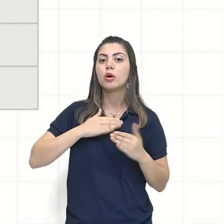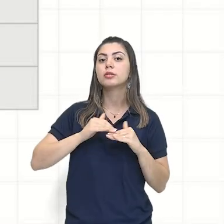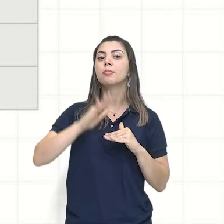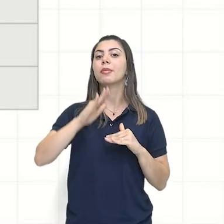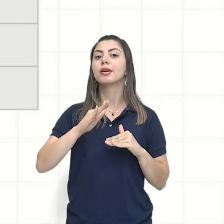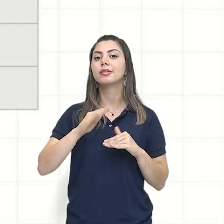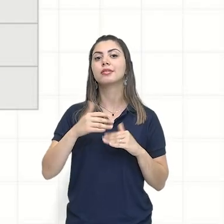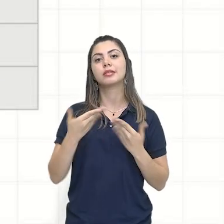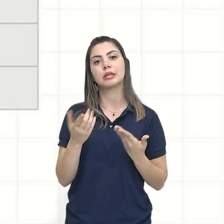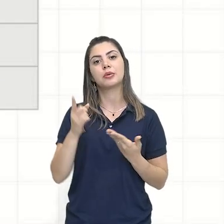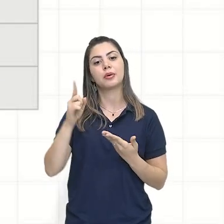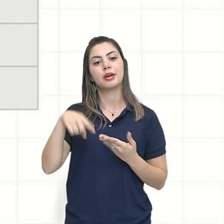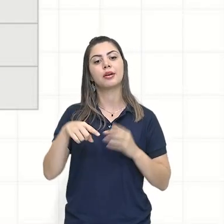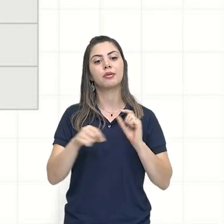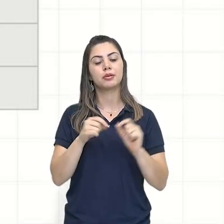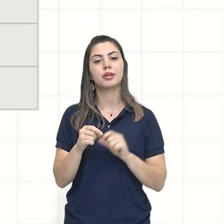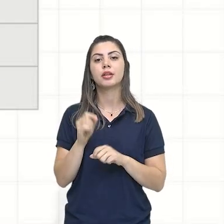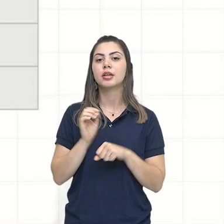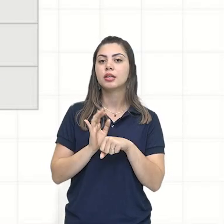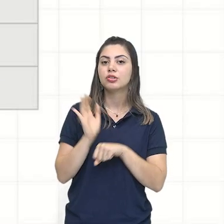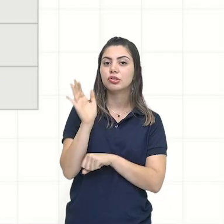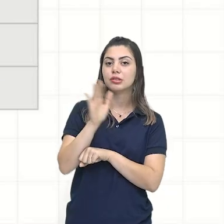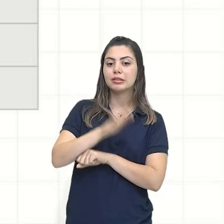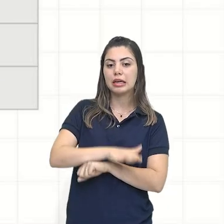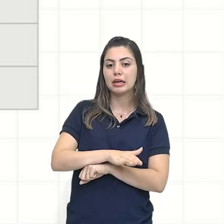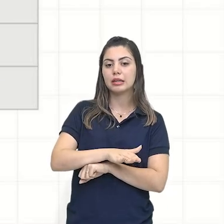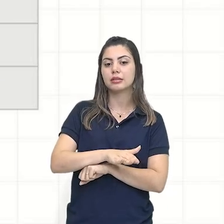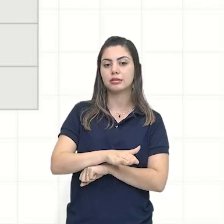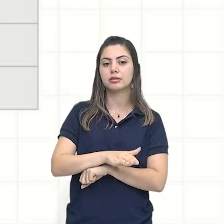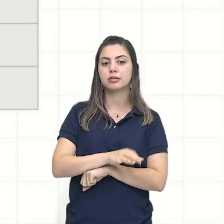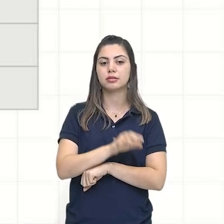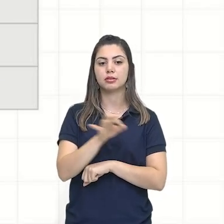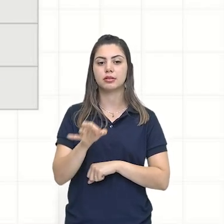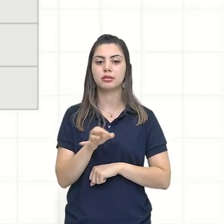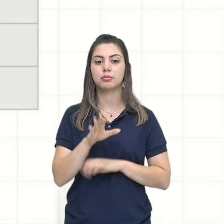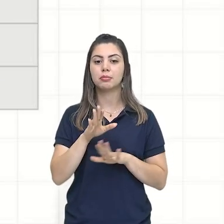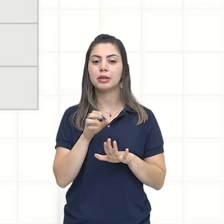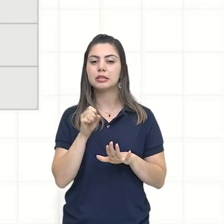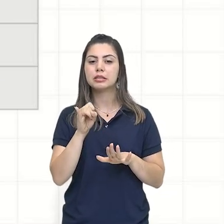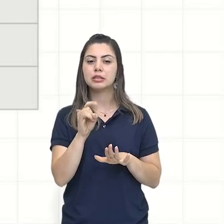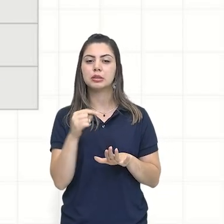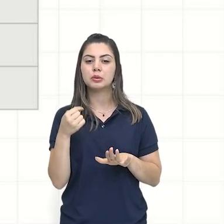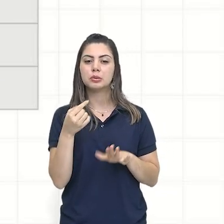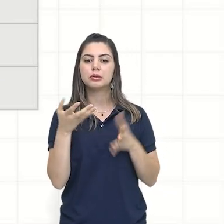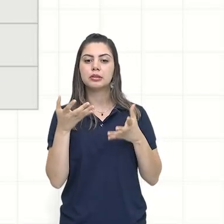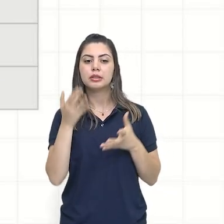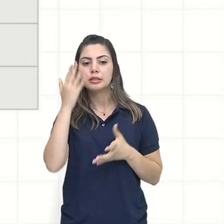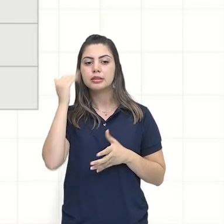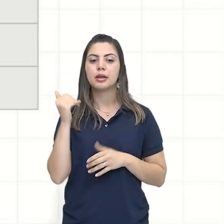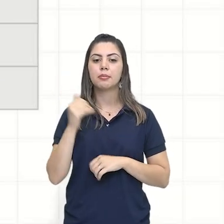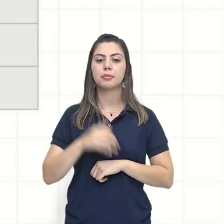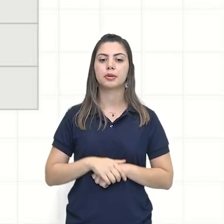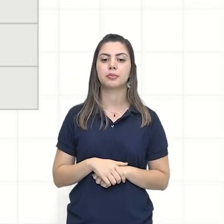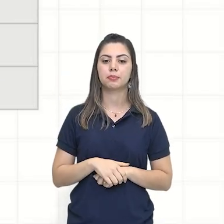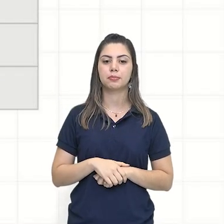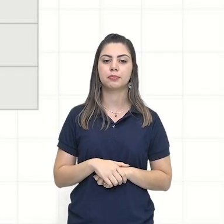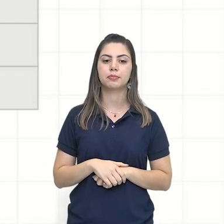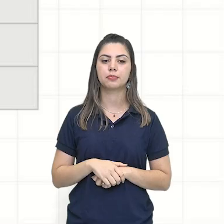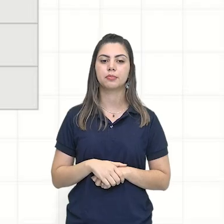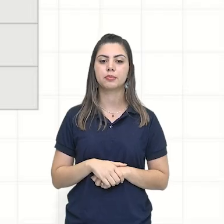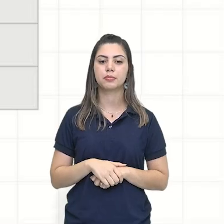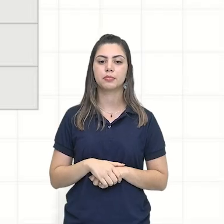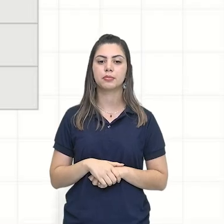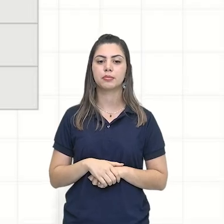o vespertino. Beleza? Se nós quiséssemos saber, qual